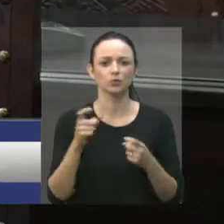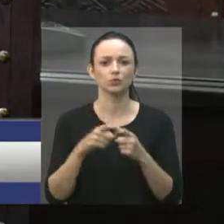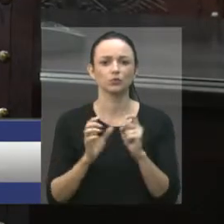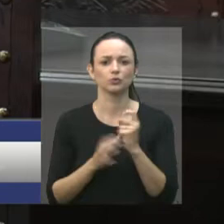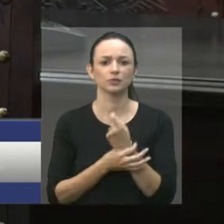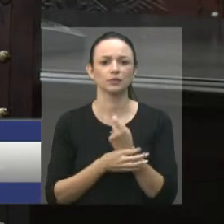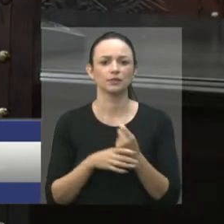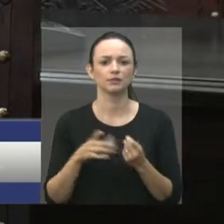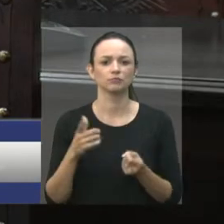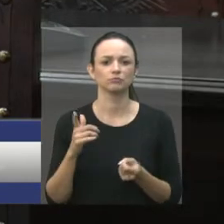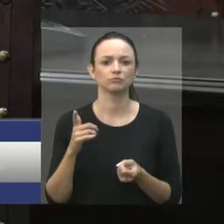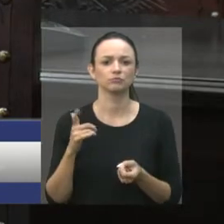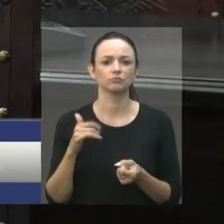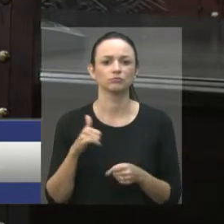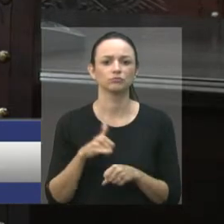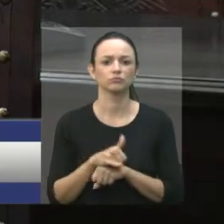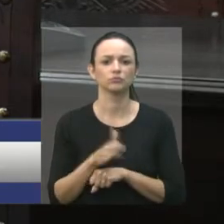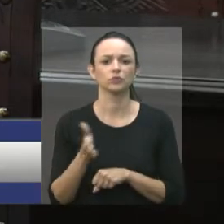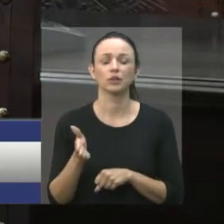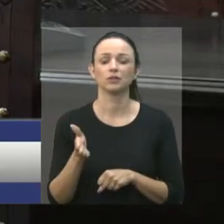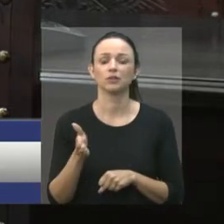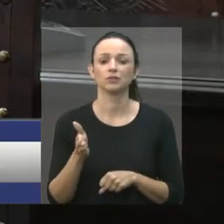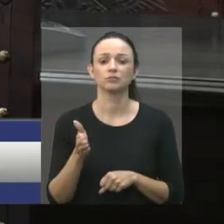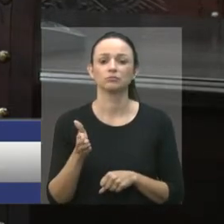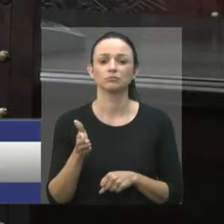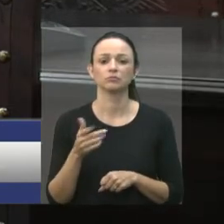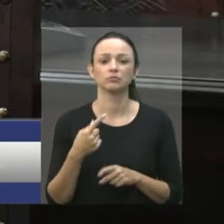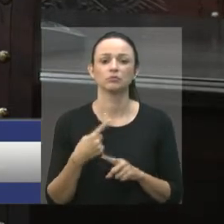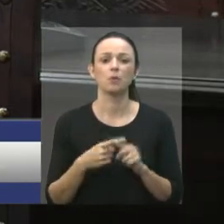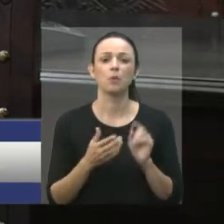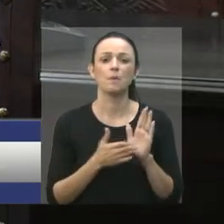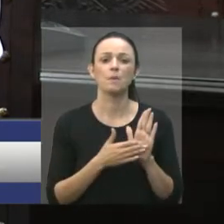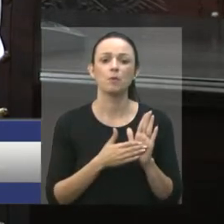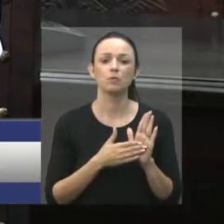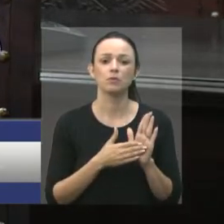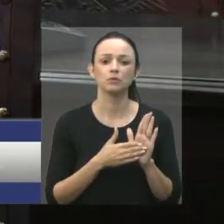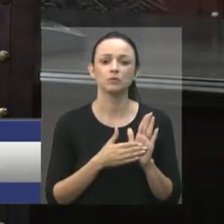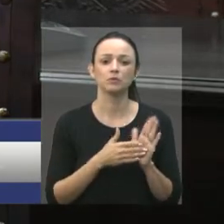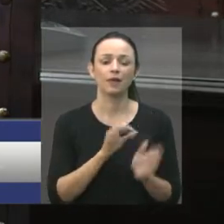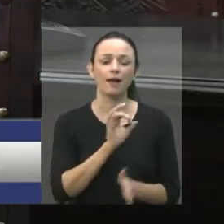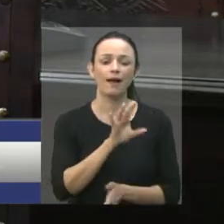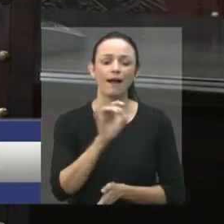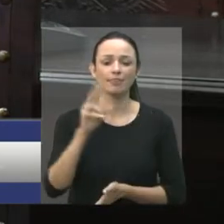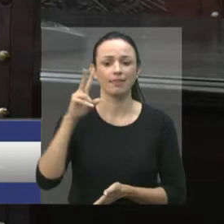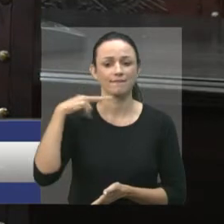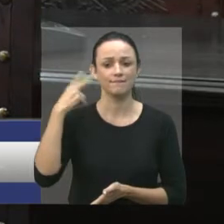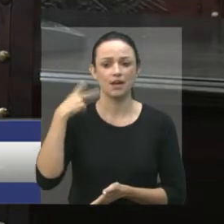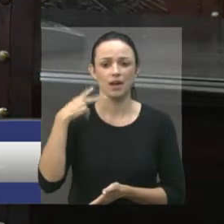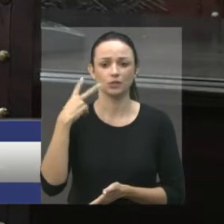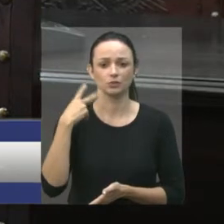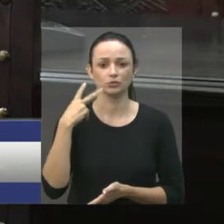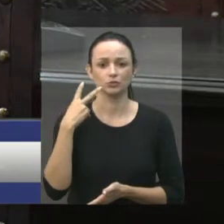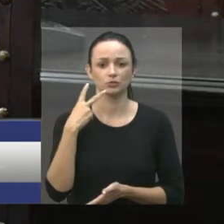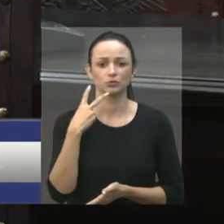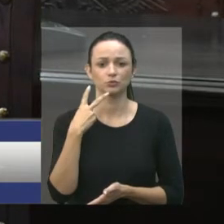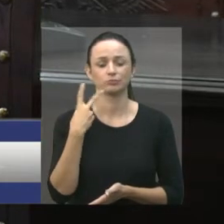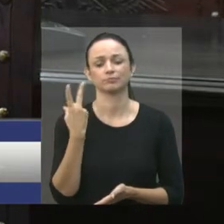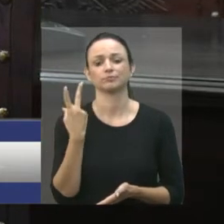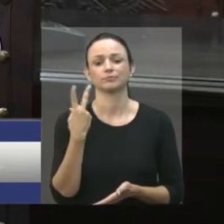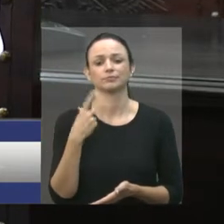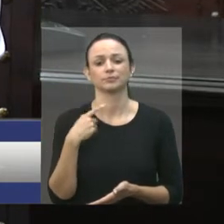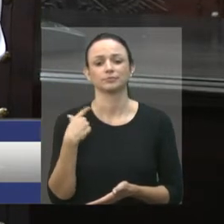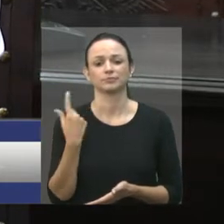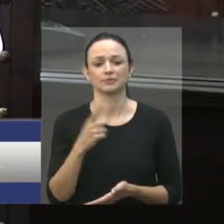na ausência dele, eu sinto falar isso na ausência dele, propor de que cada vereador, numa oportunidade que